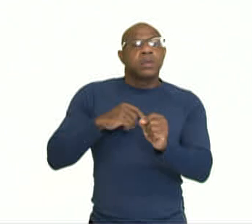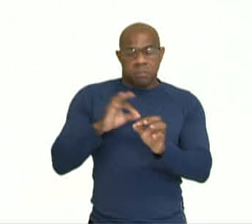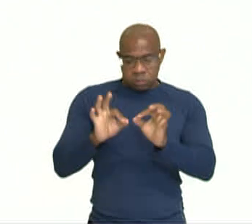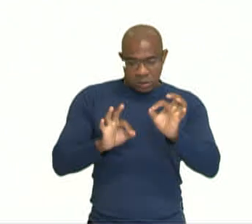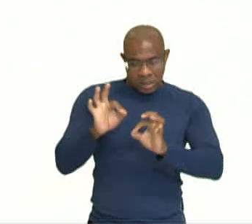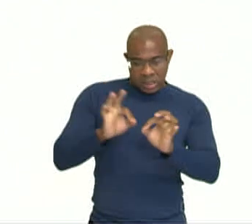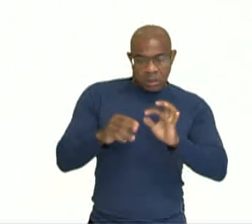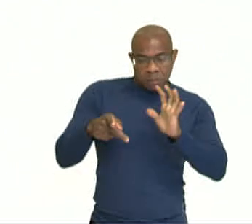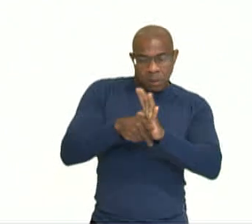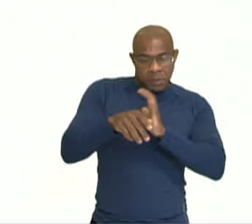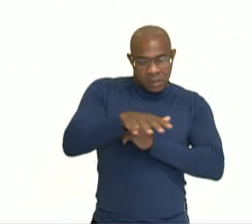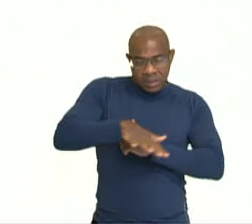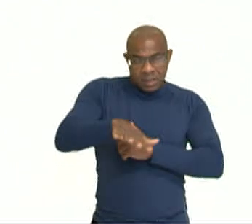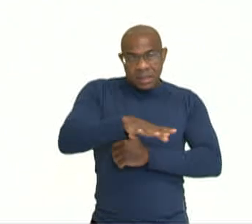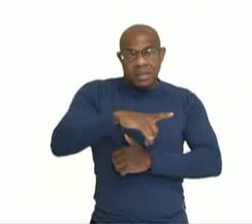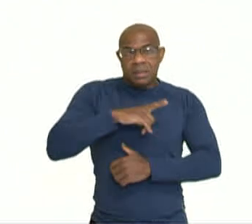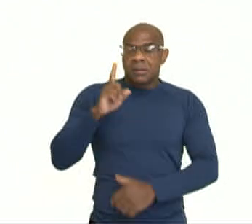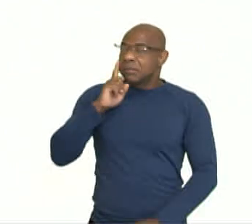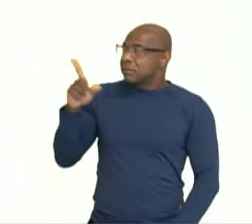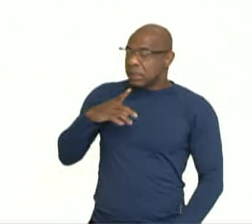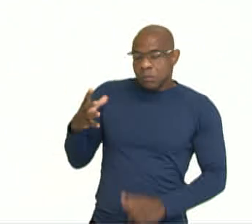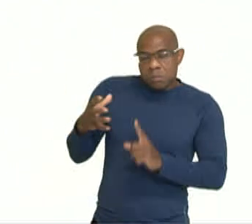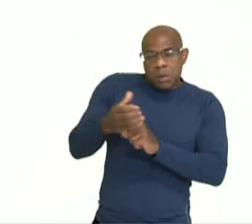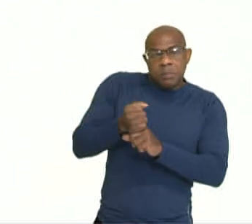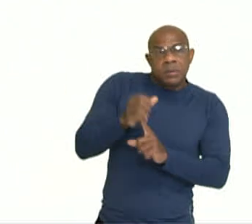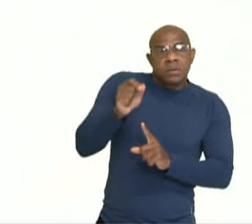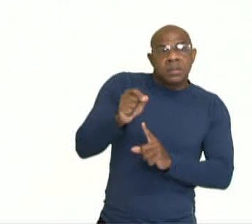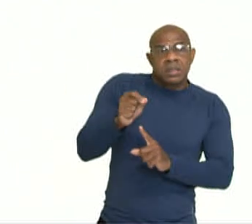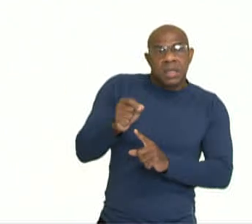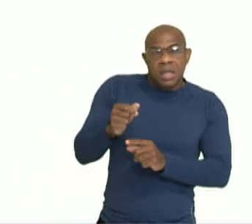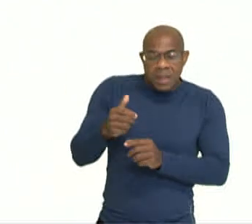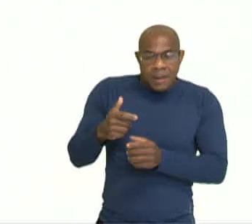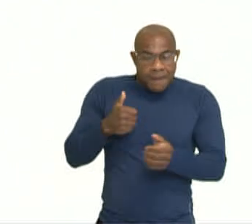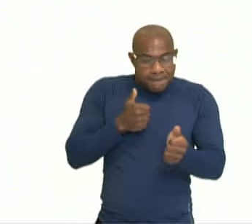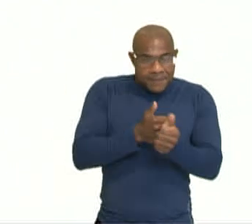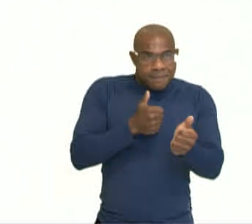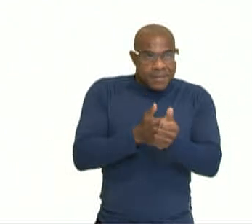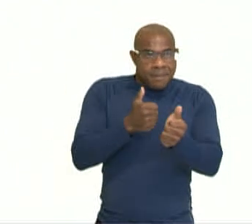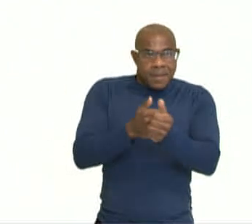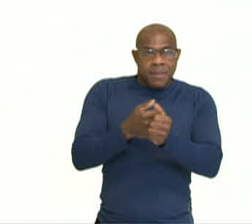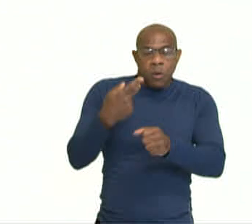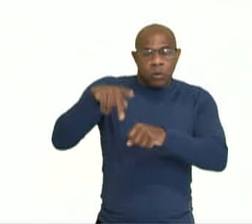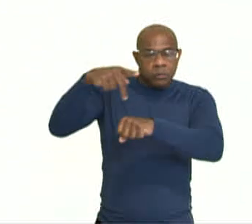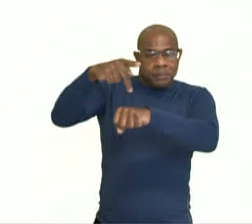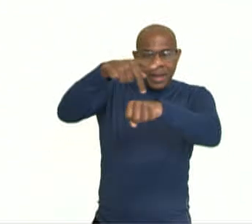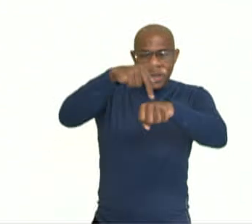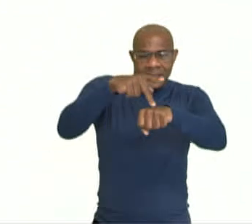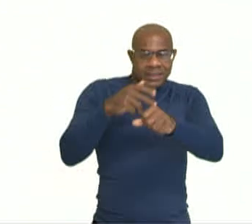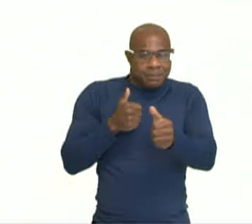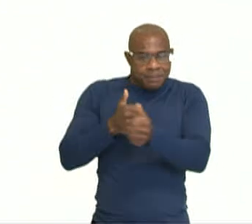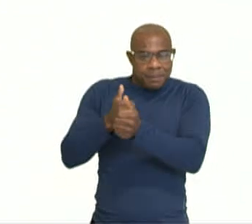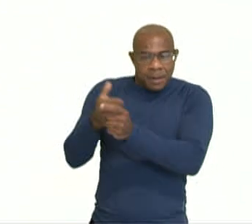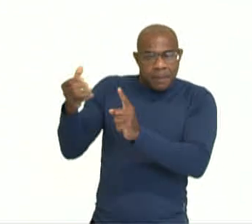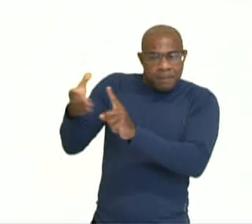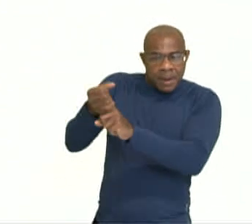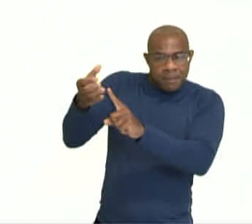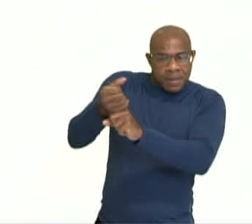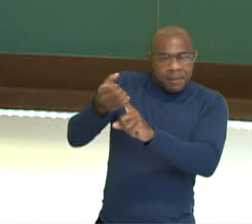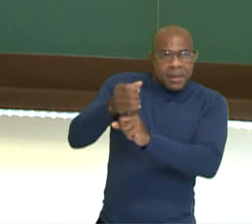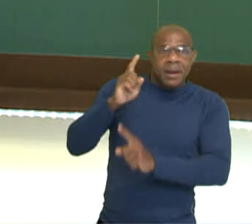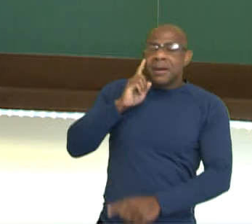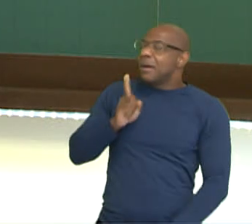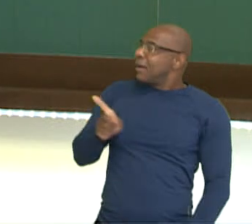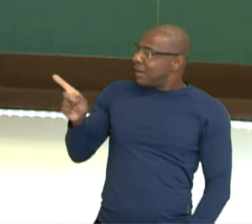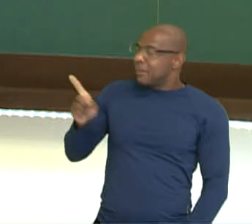organização territorial, que estabeleceu um domínio sobre regiões vizinhas, como a Escócia e o País de Gales, e que configurou